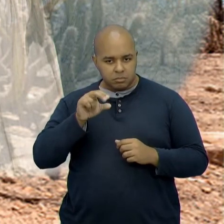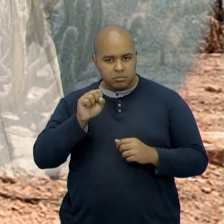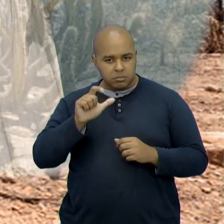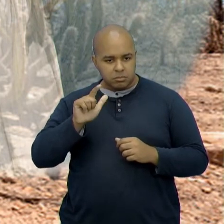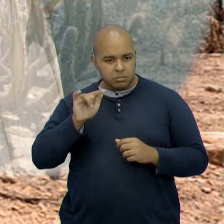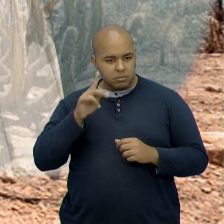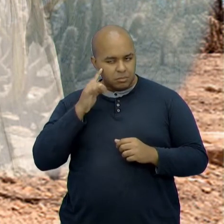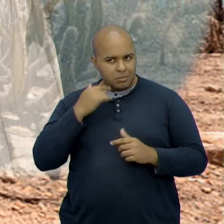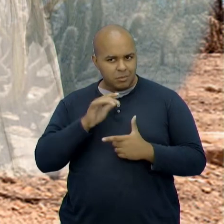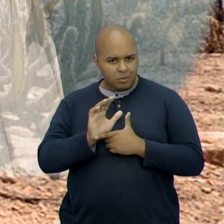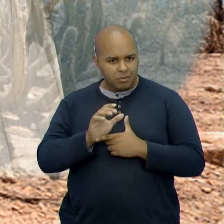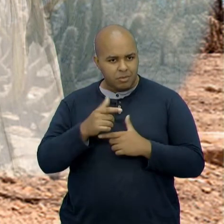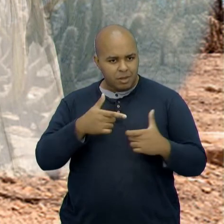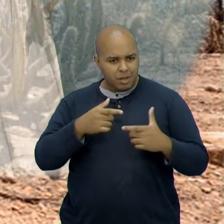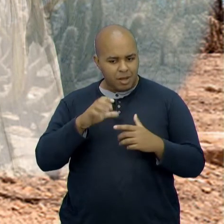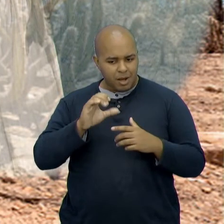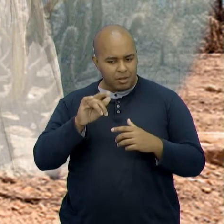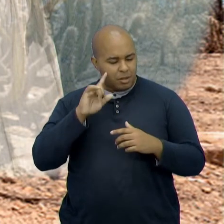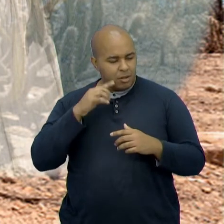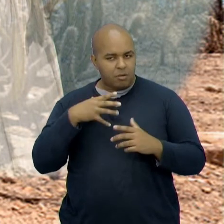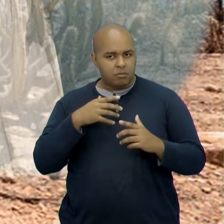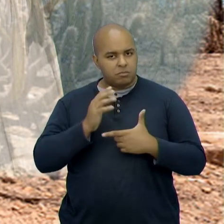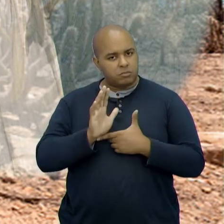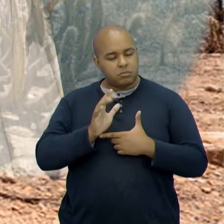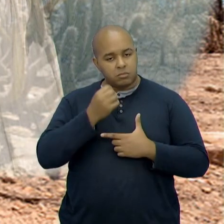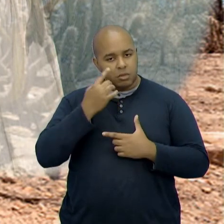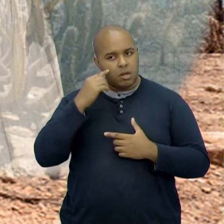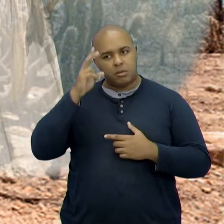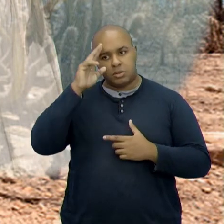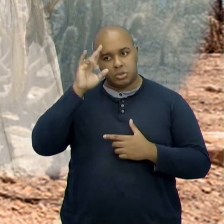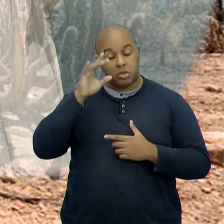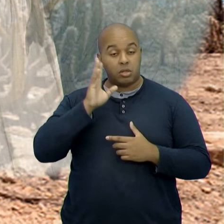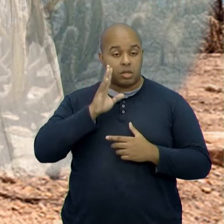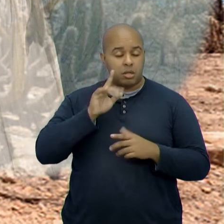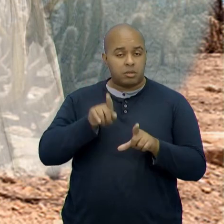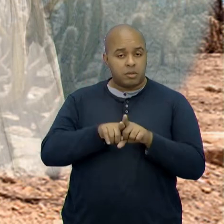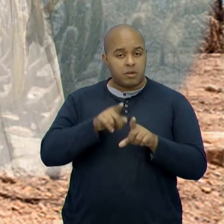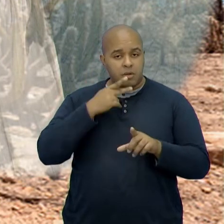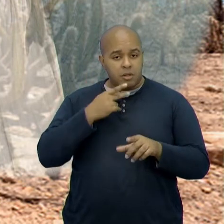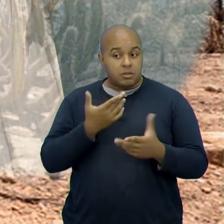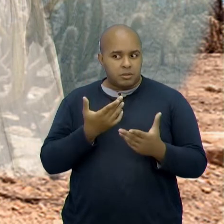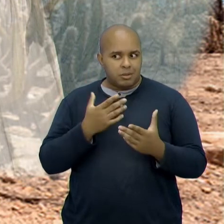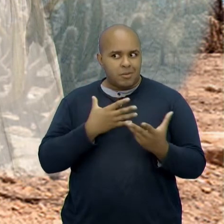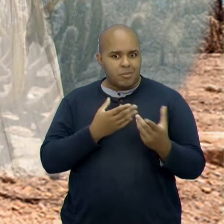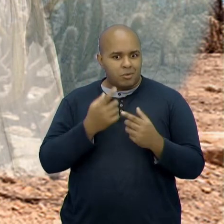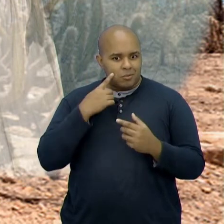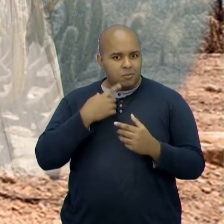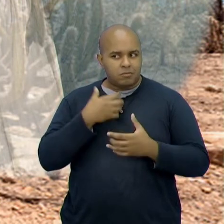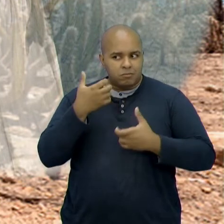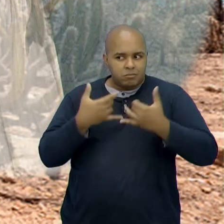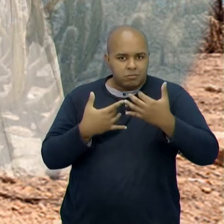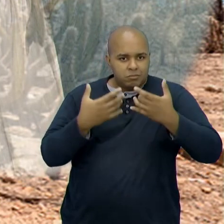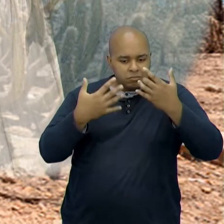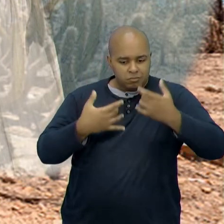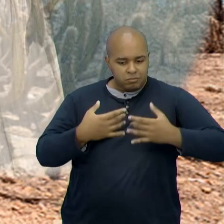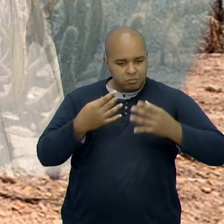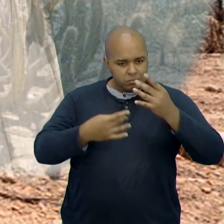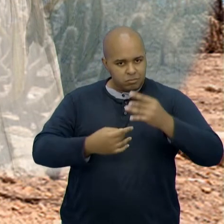Então, o filme Guerra de Canudos é um filme maravilhoso, é uma história muito legal e muito bem contada,